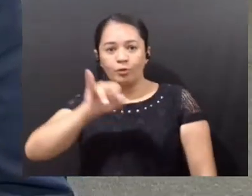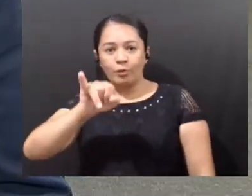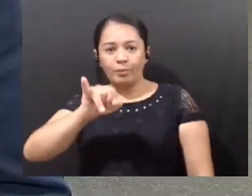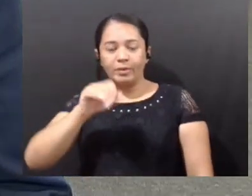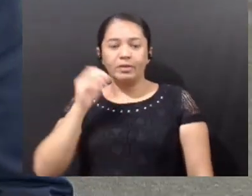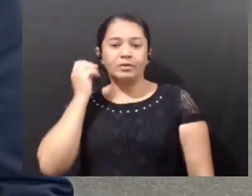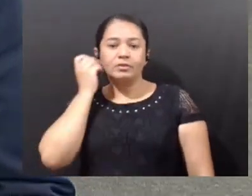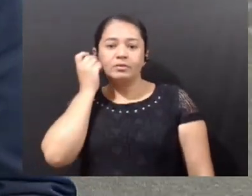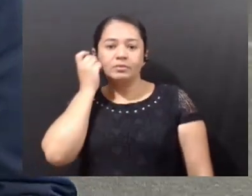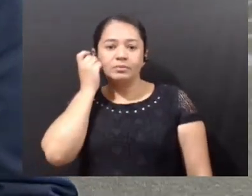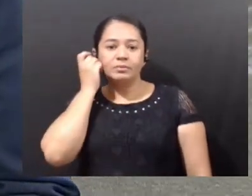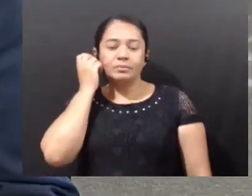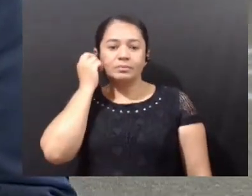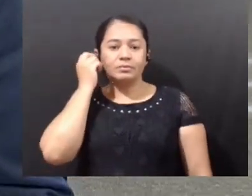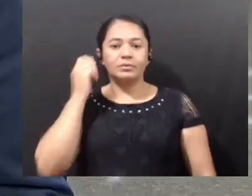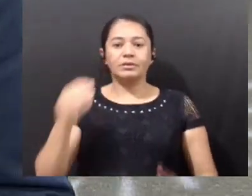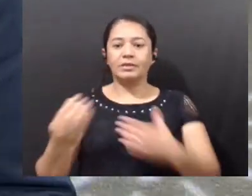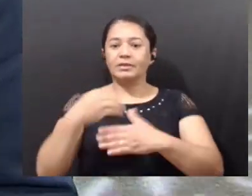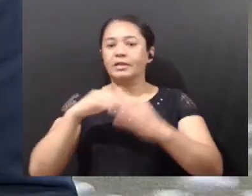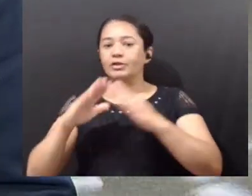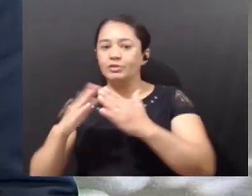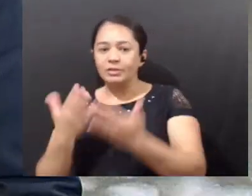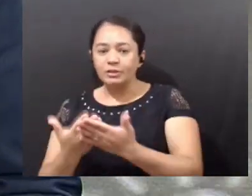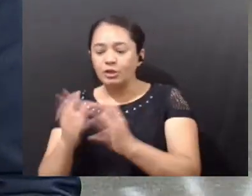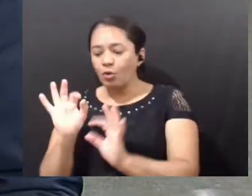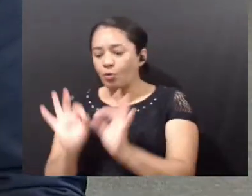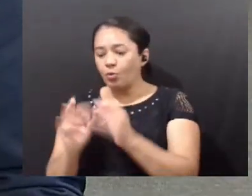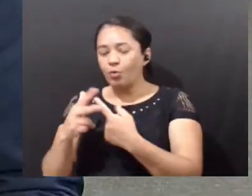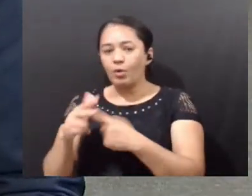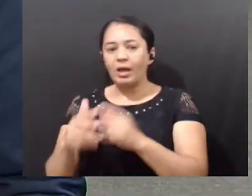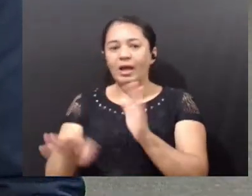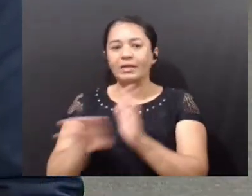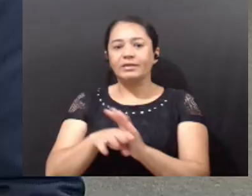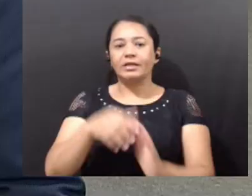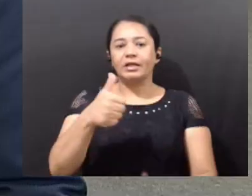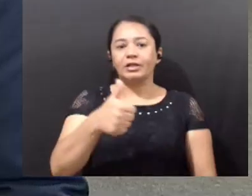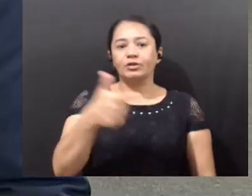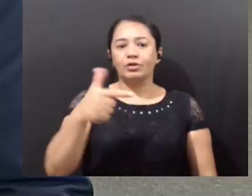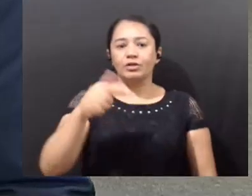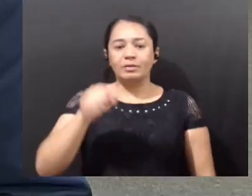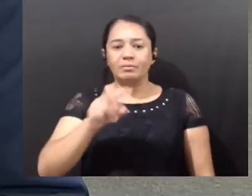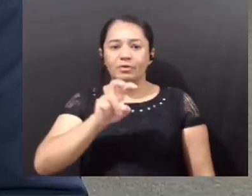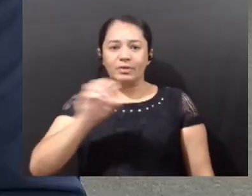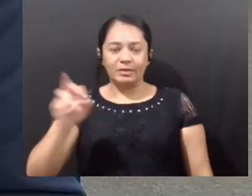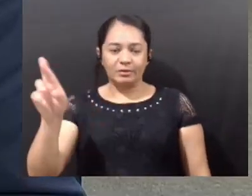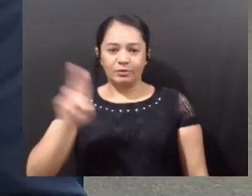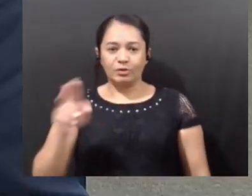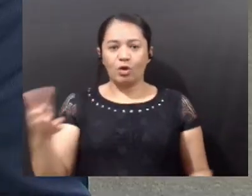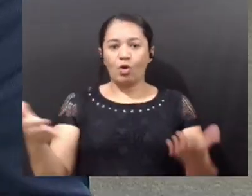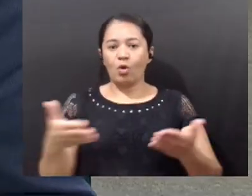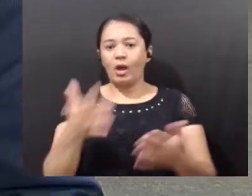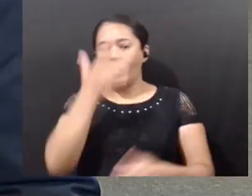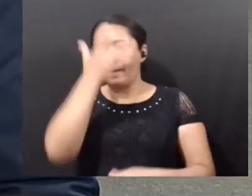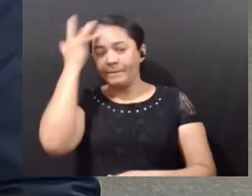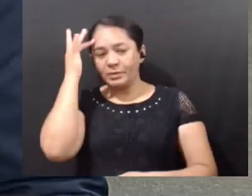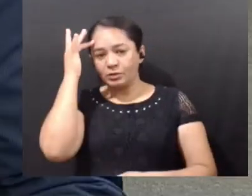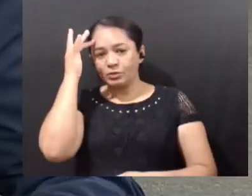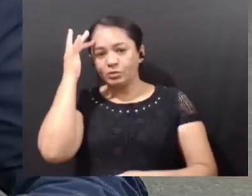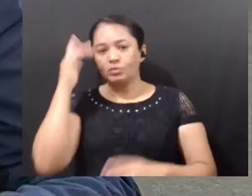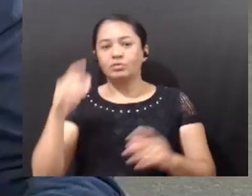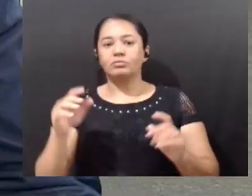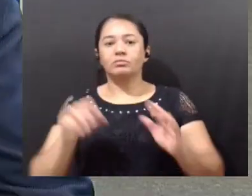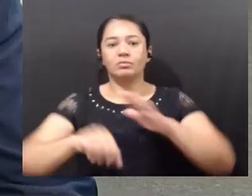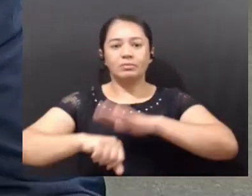nas escolas. Então, até R$ 12.500, hoje o pequeno empreendedor que faz